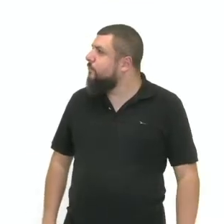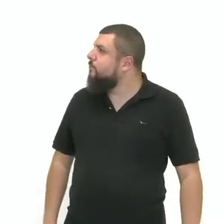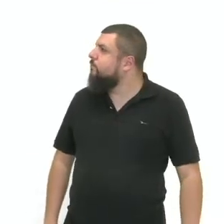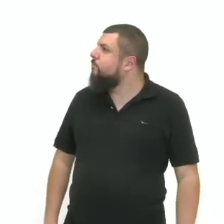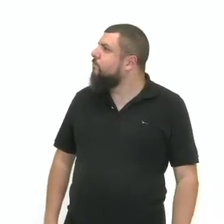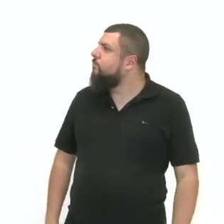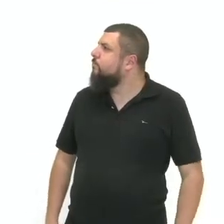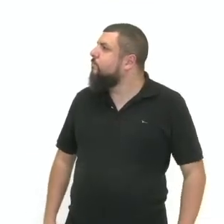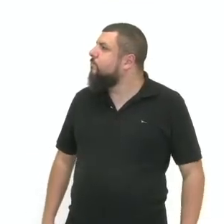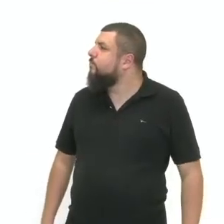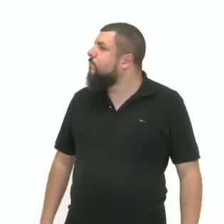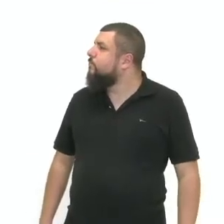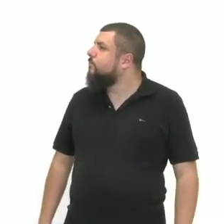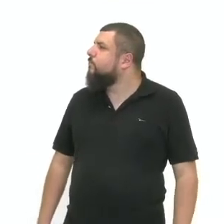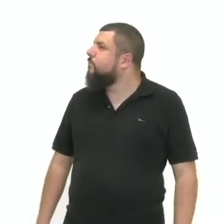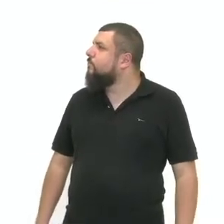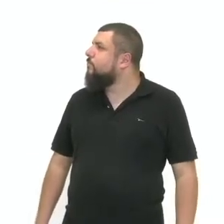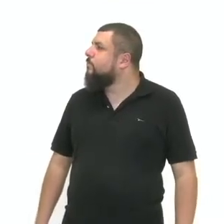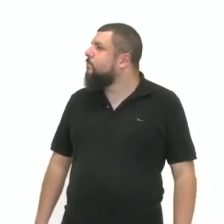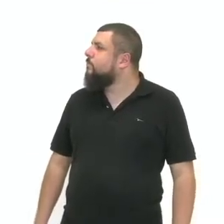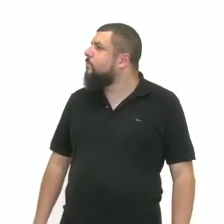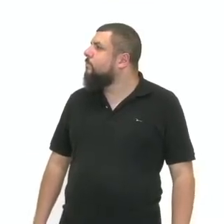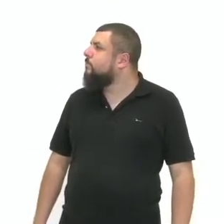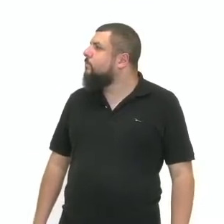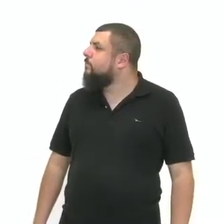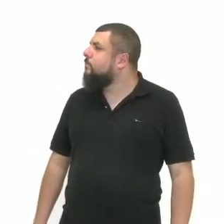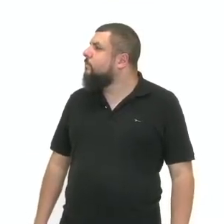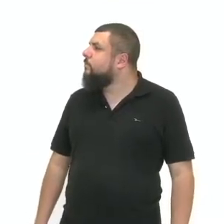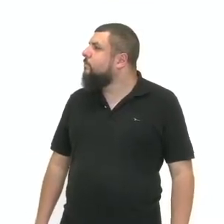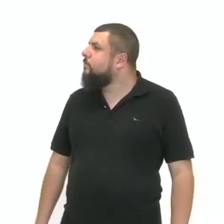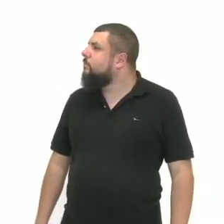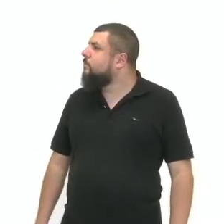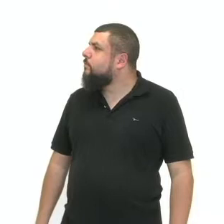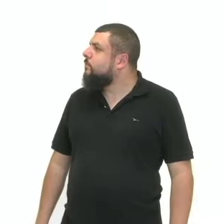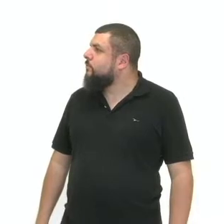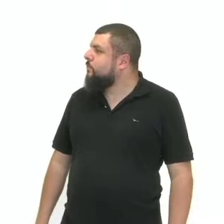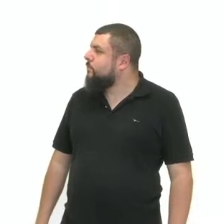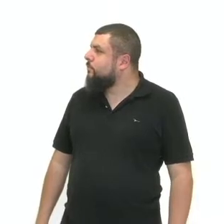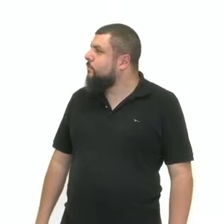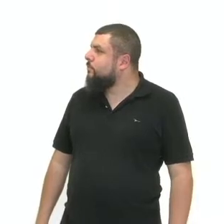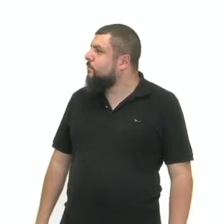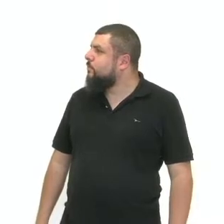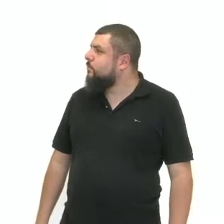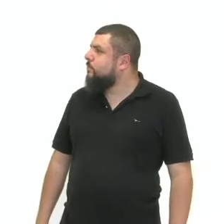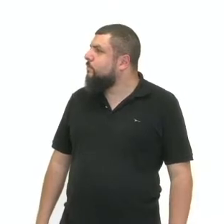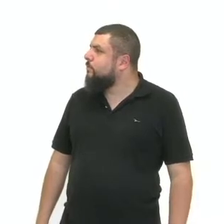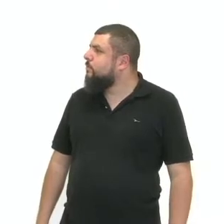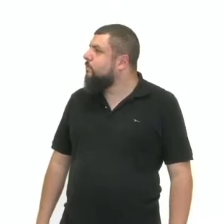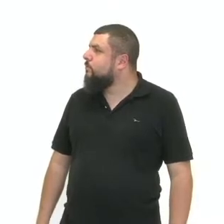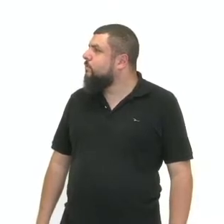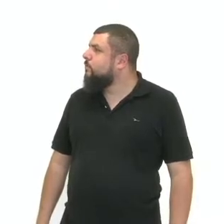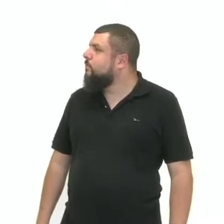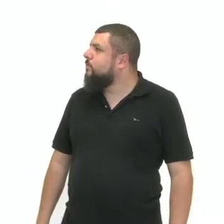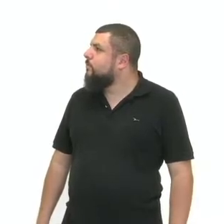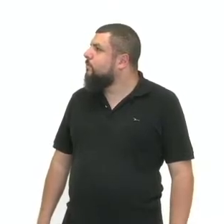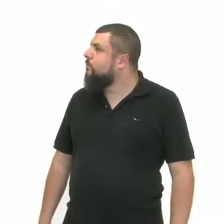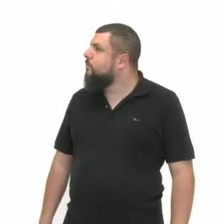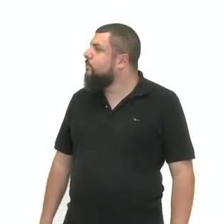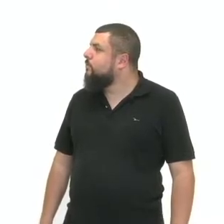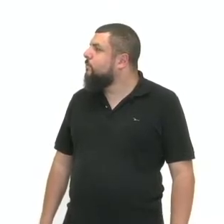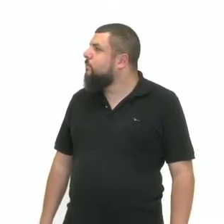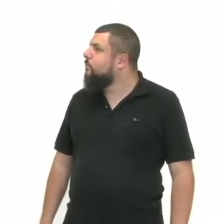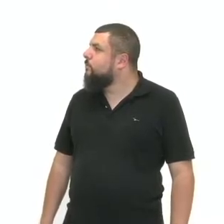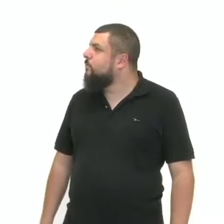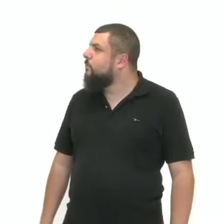pegar 1 mais 1, 2. Terminei a minha coluna com 1. A minha linha são todas